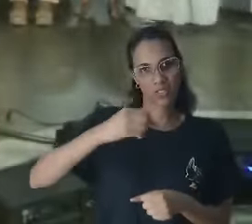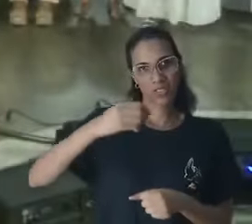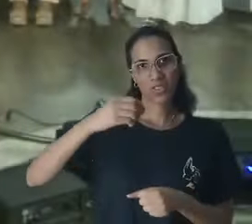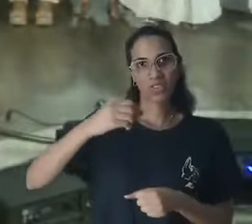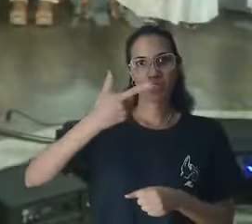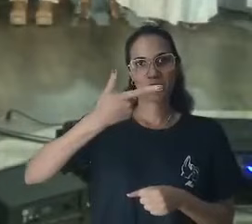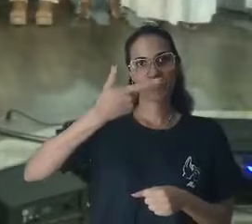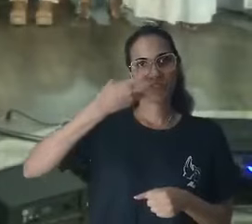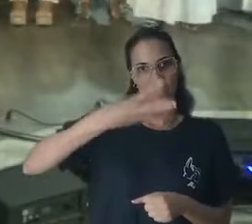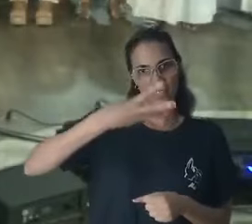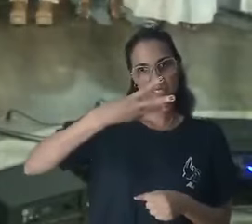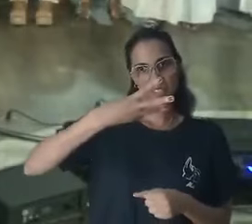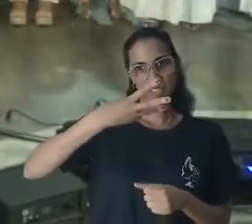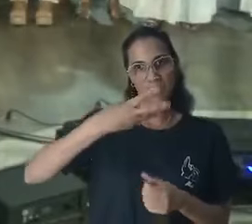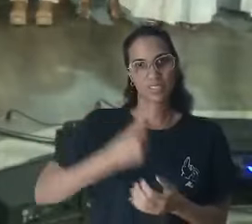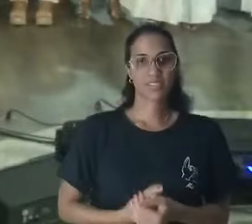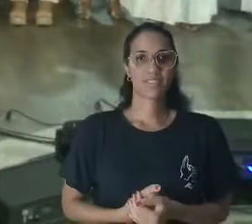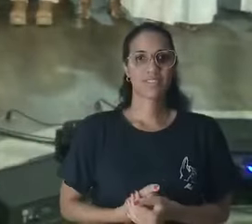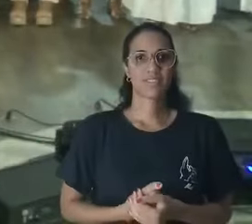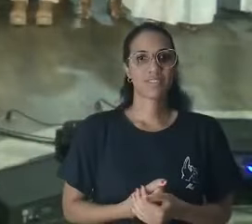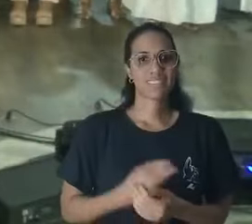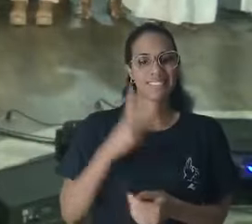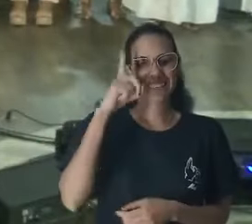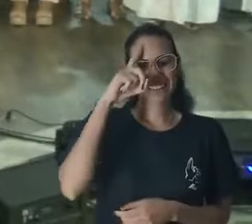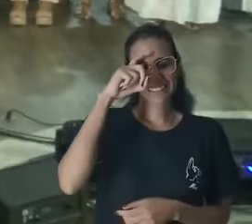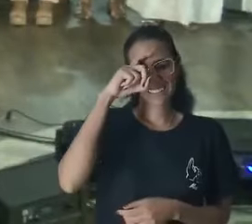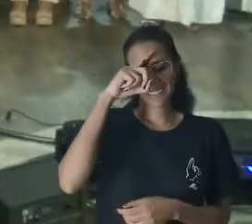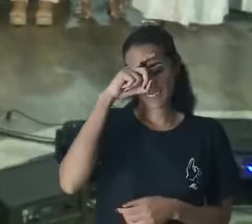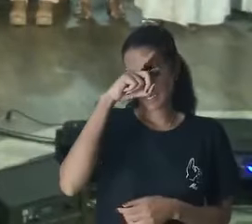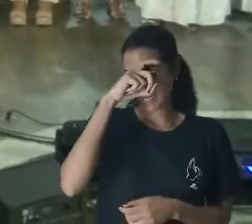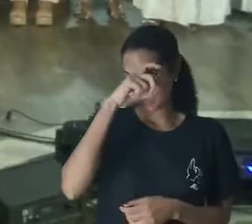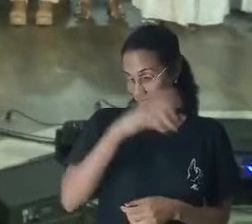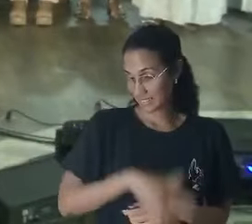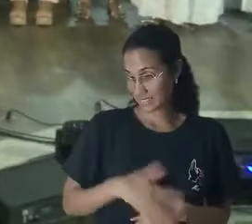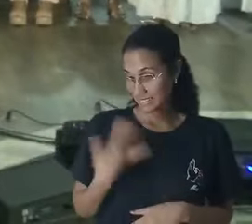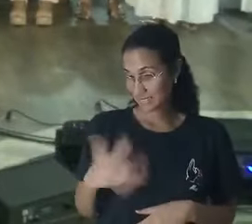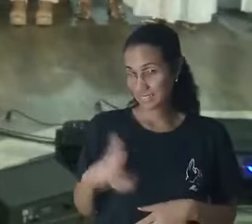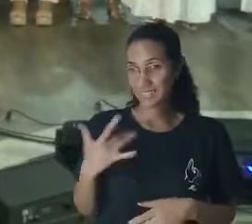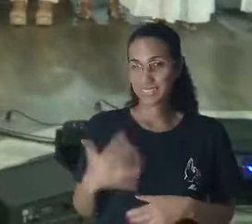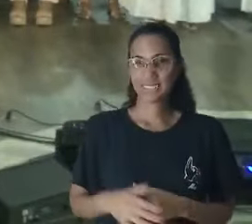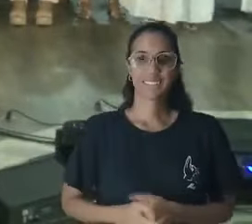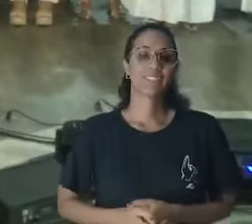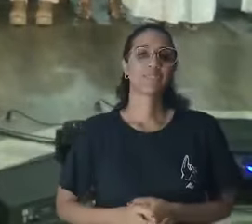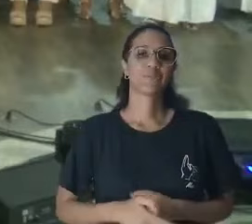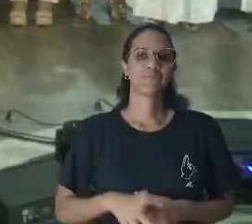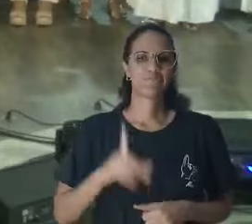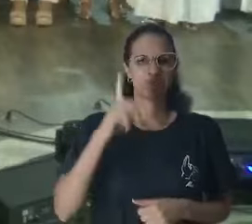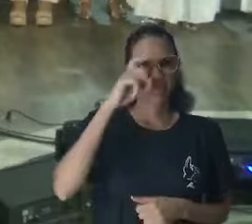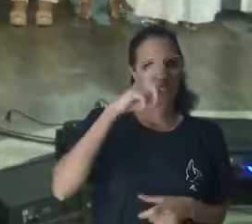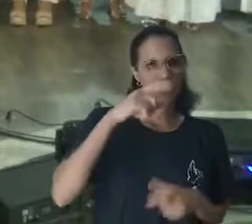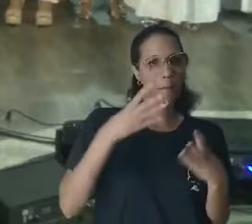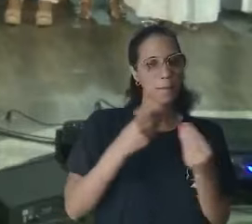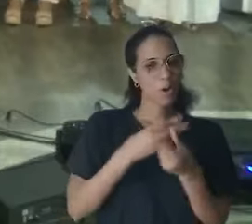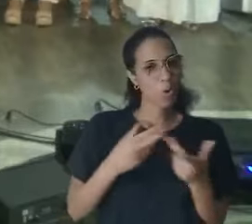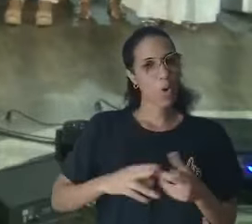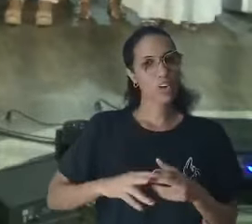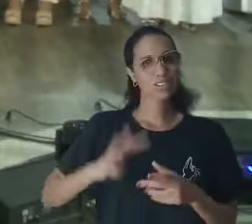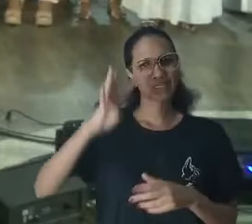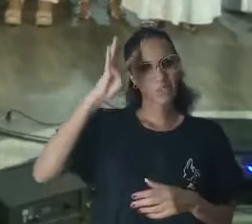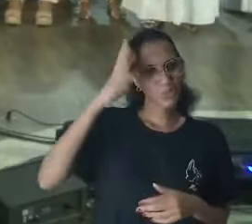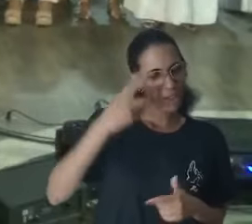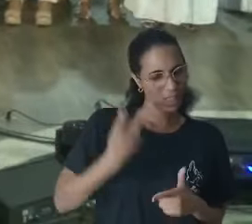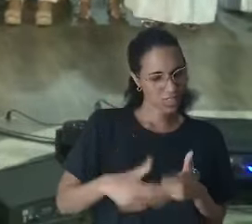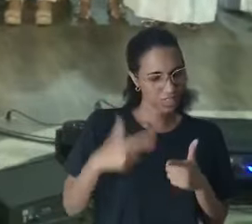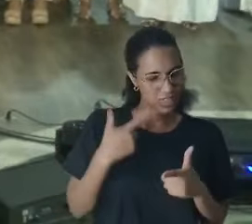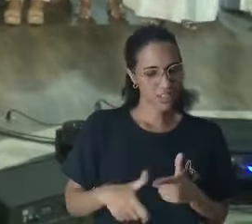2023. Um ano difícil, um ano desafiador, mas estamos entrando